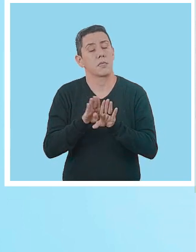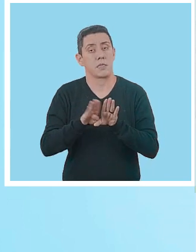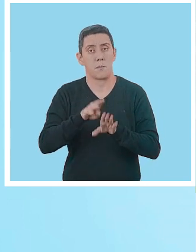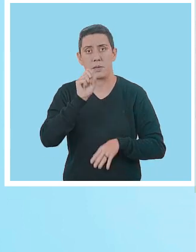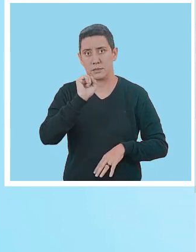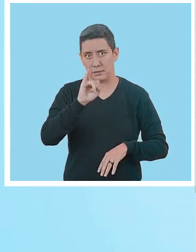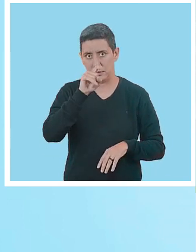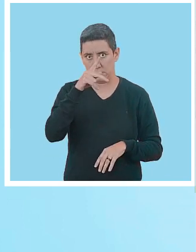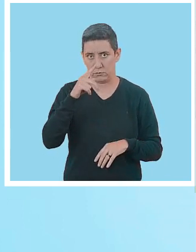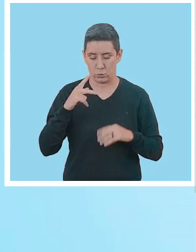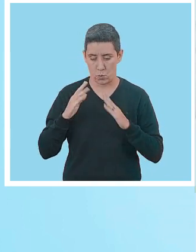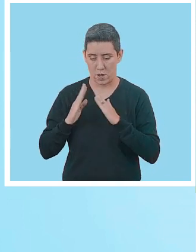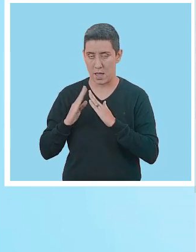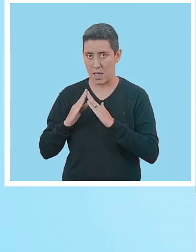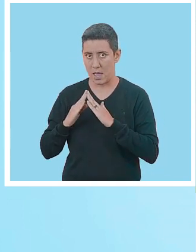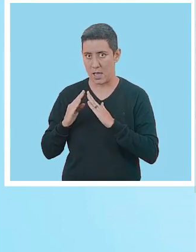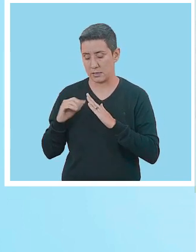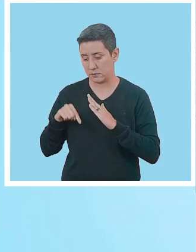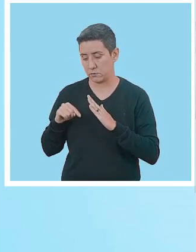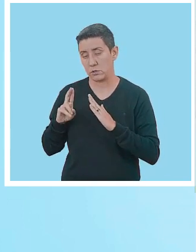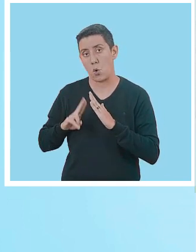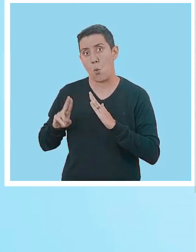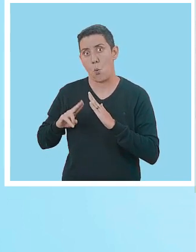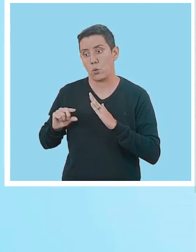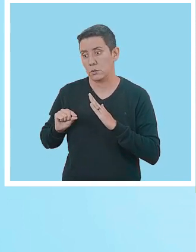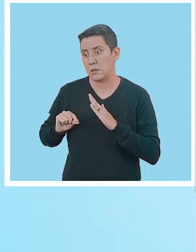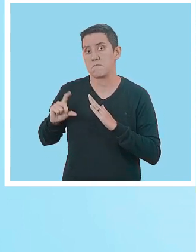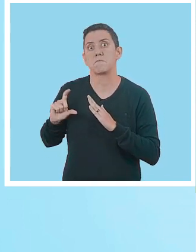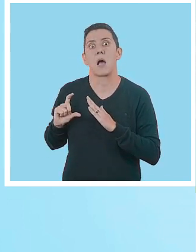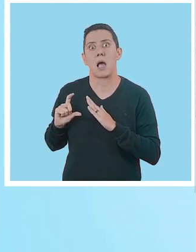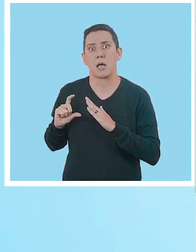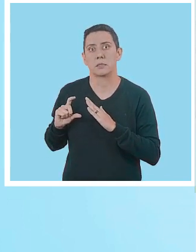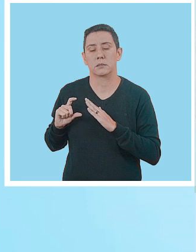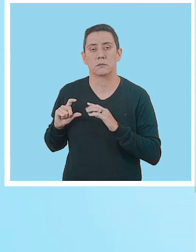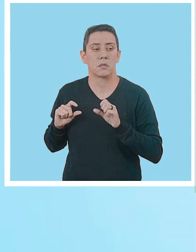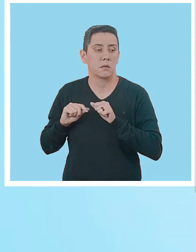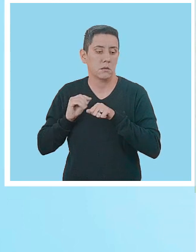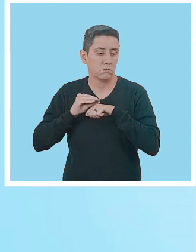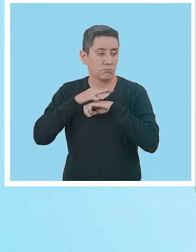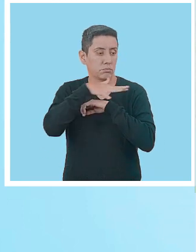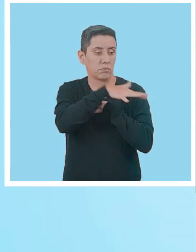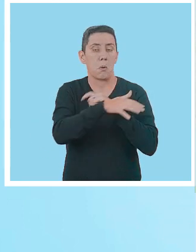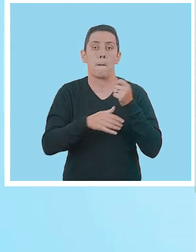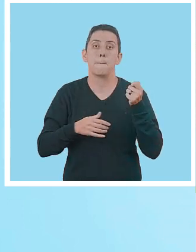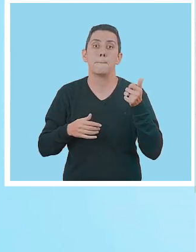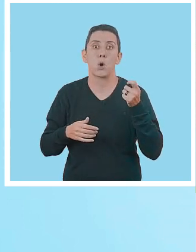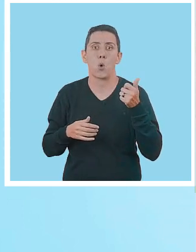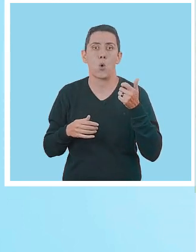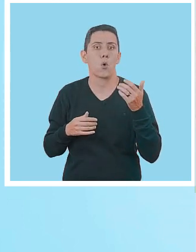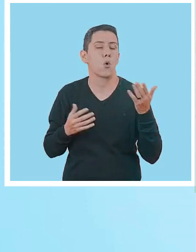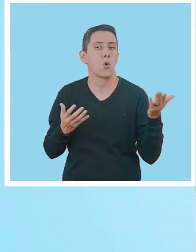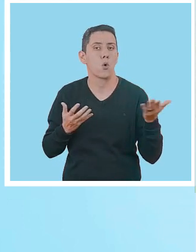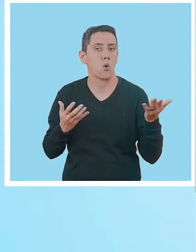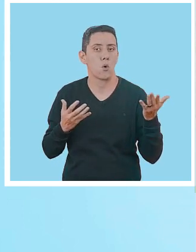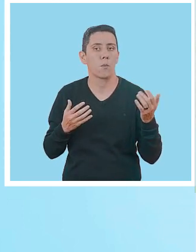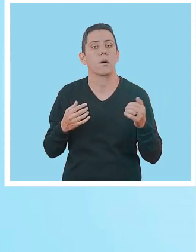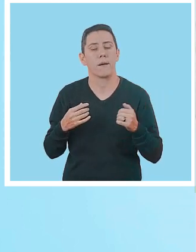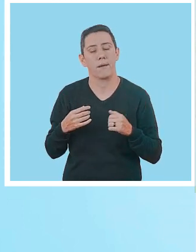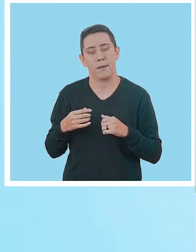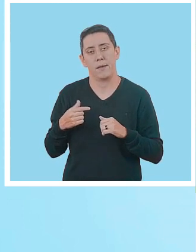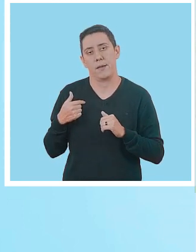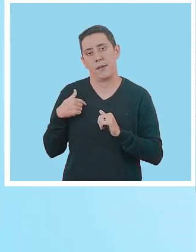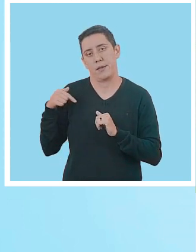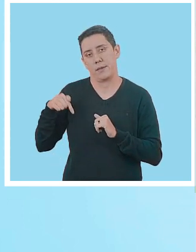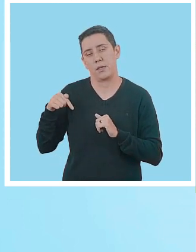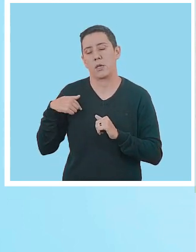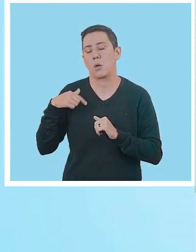energia da rede do que exportou você vai pagar um adicional ali na sua conta de luz referente a essa energia que você consumiu a